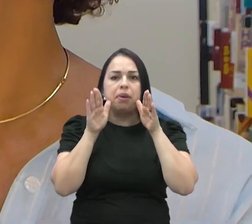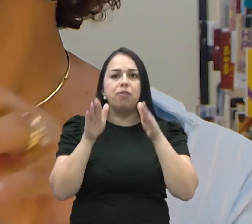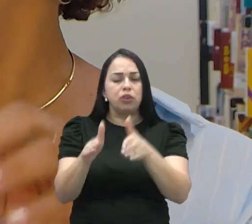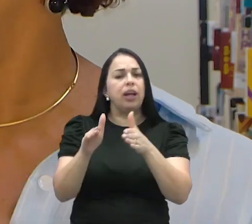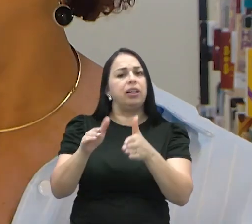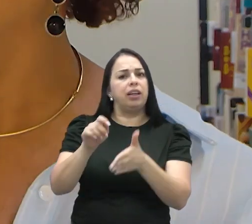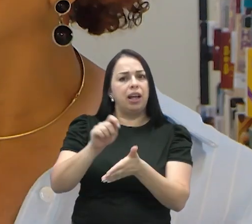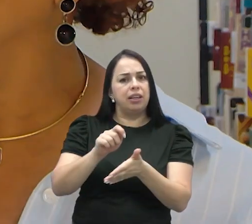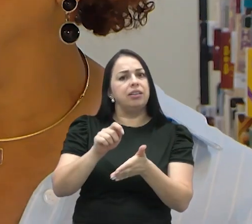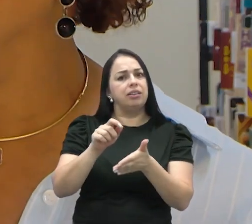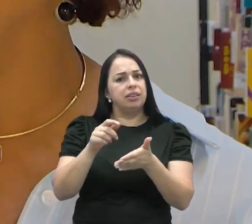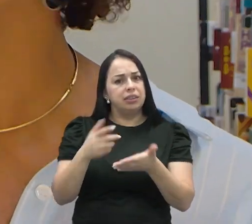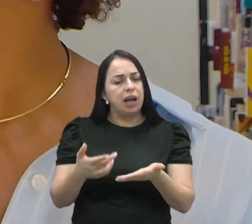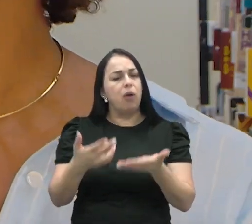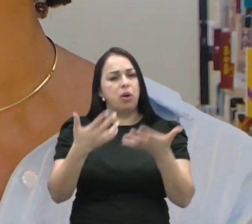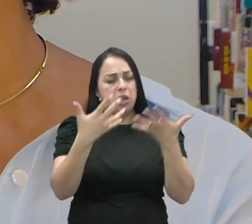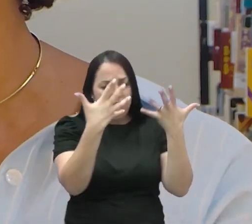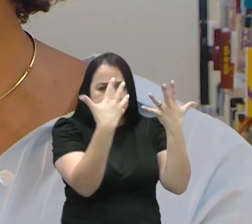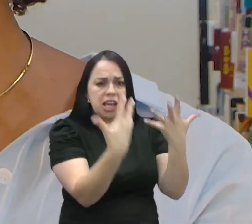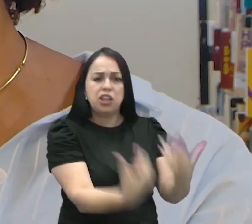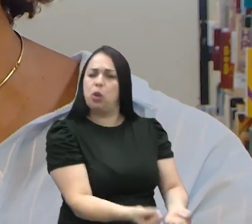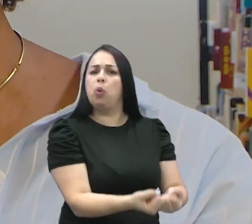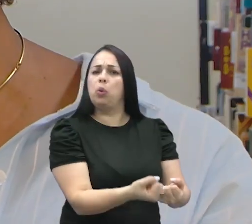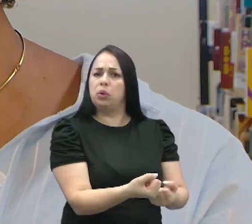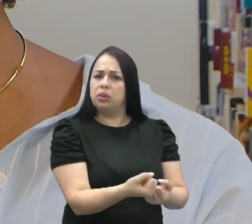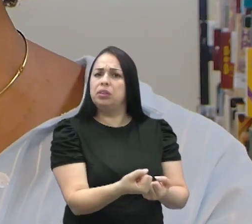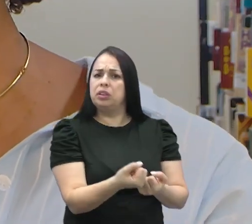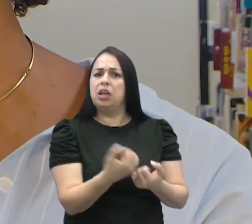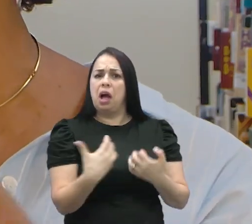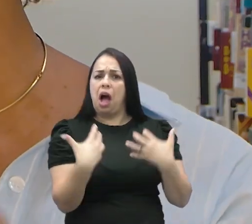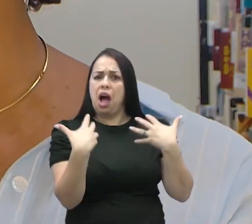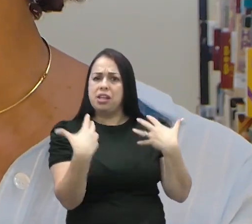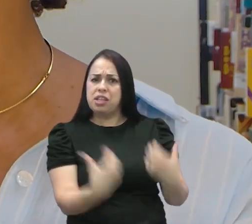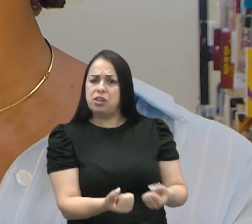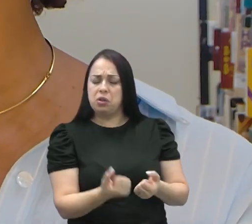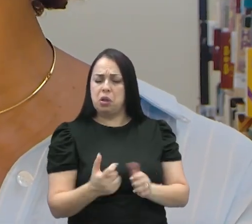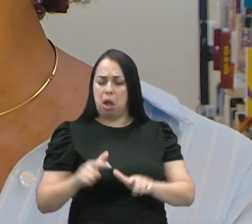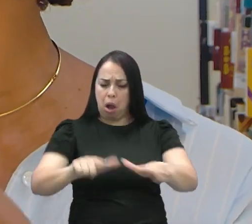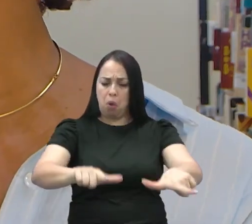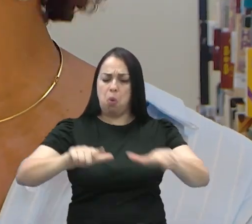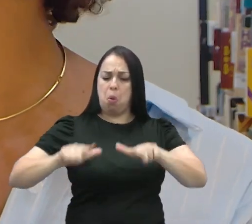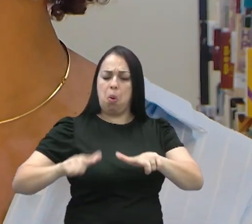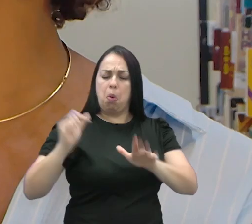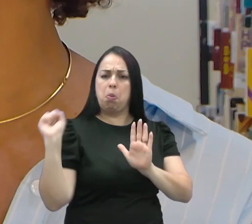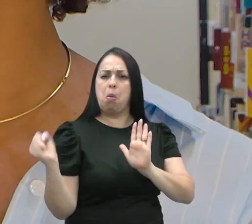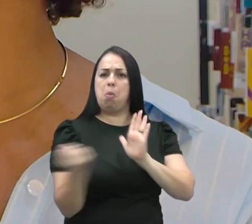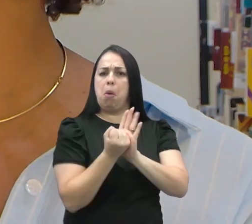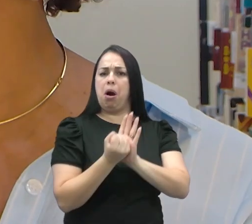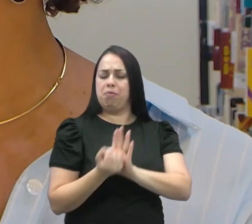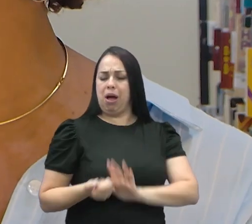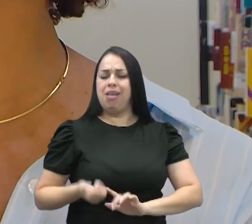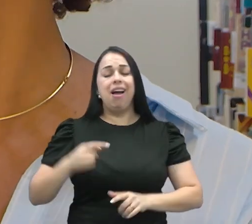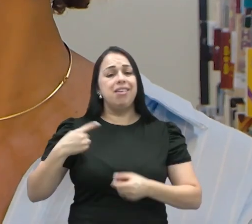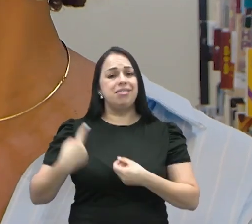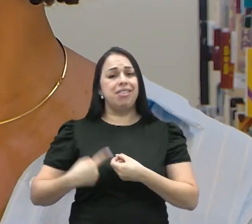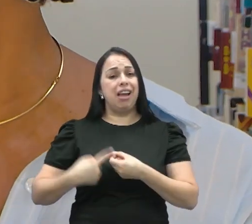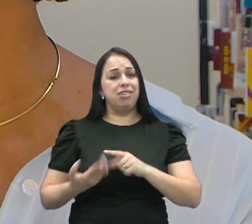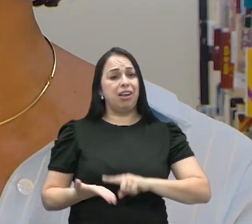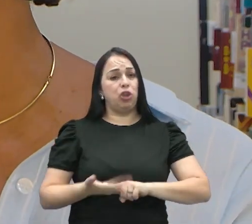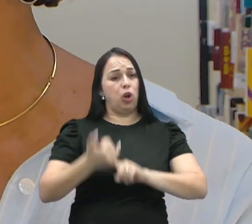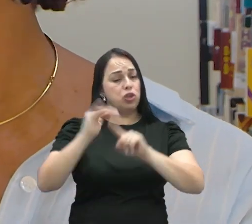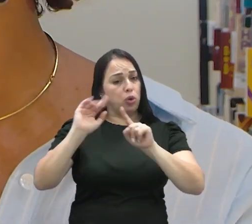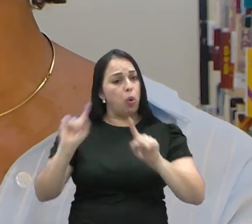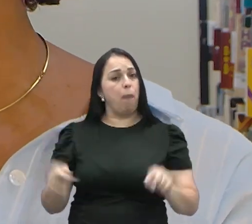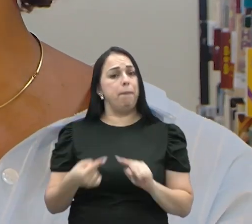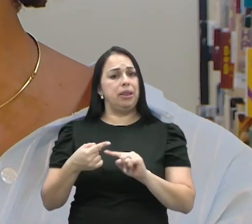ou seja, centrada na escrita, e a cidade assumiu esse perfil, né? Ela se carimba como esse ser de uma cidade